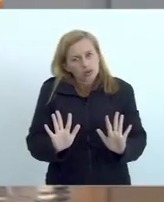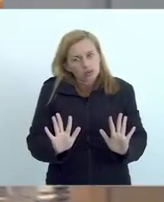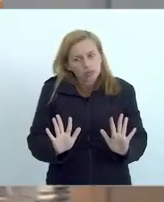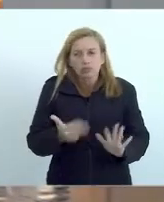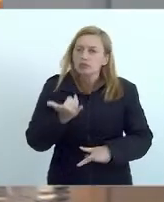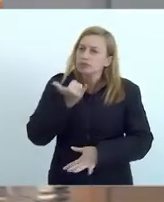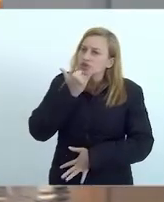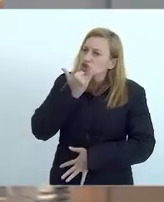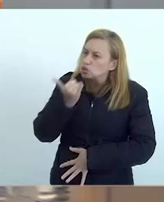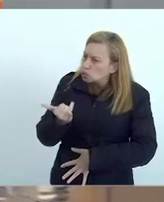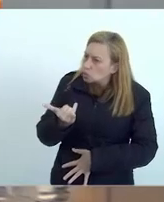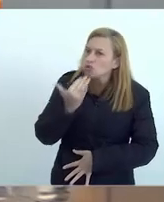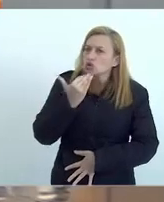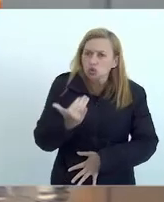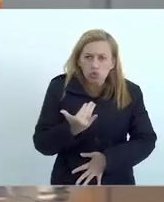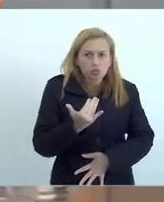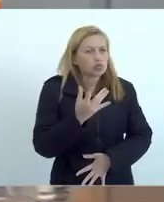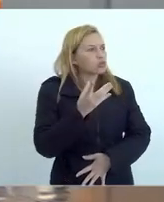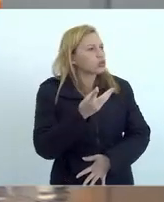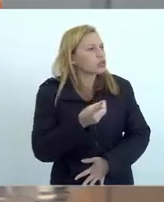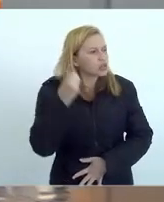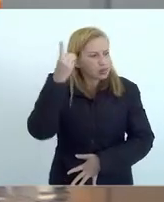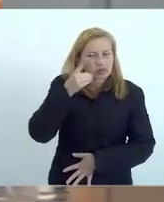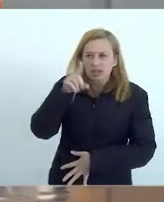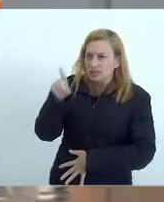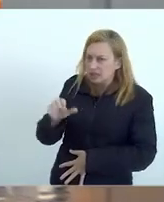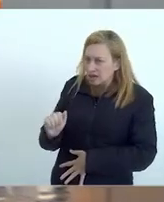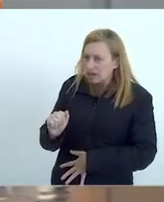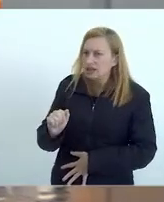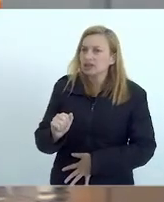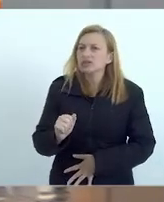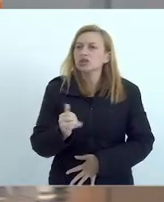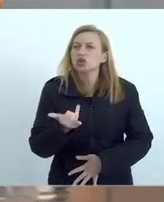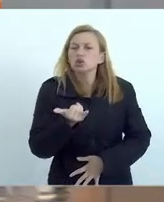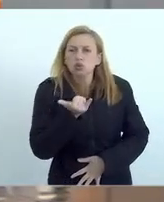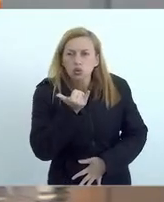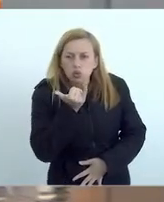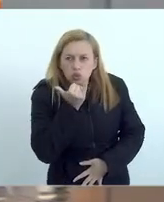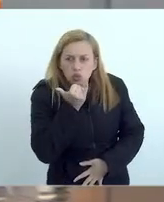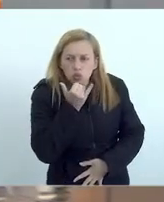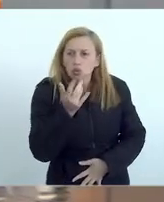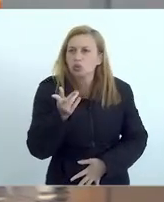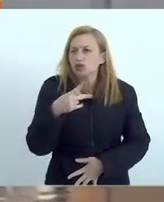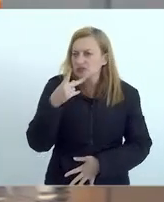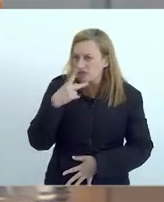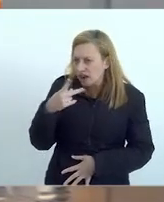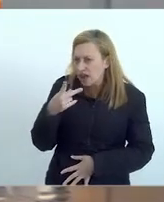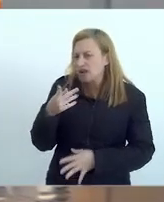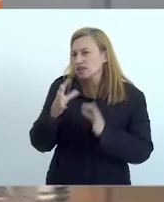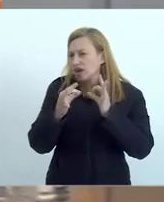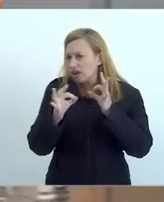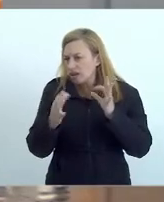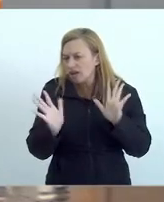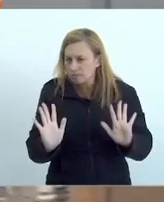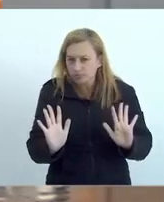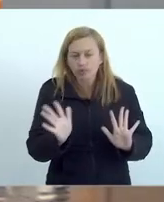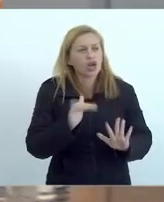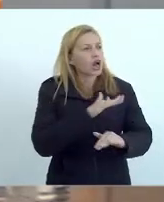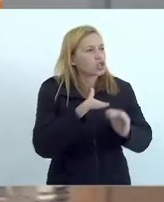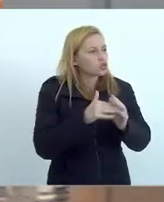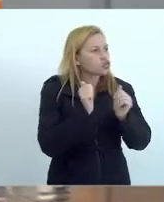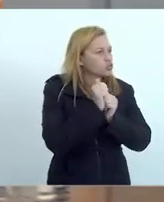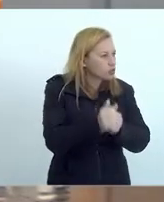peço desculpa a todos peço desculpa também o Deputado Renato Zaca pelo eventual excesso aqui na nas palavras a todos que estão nos